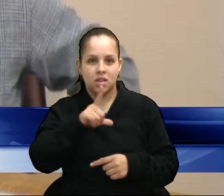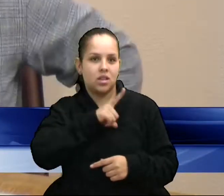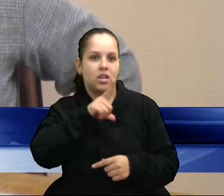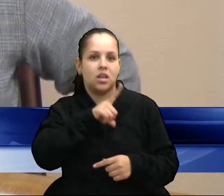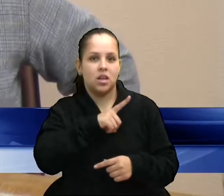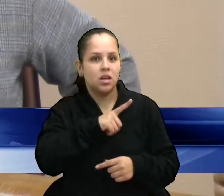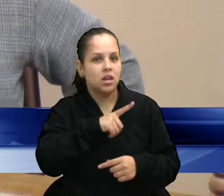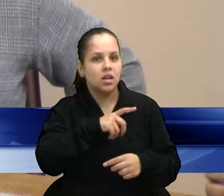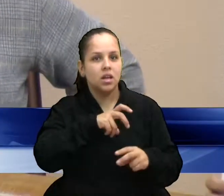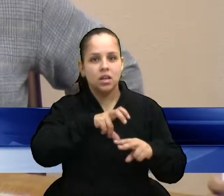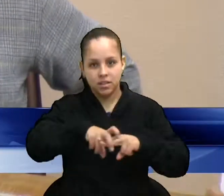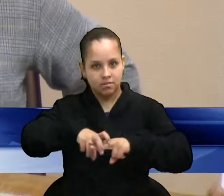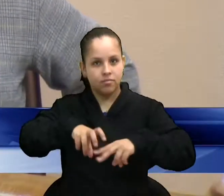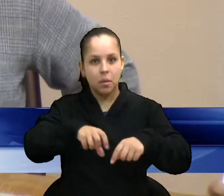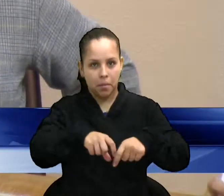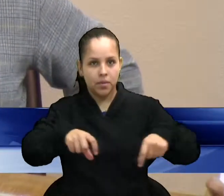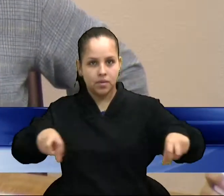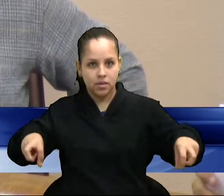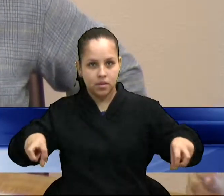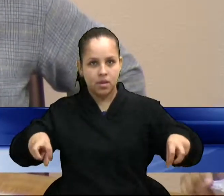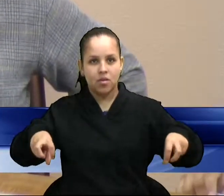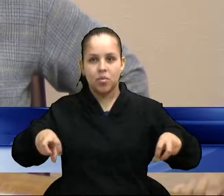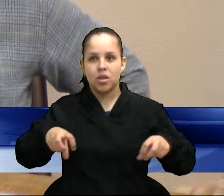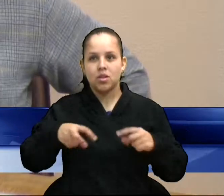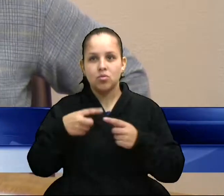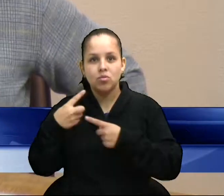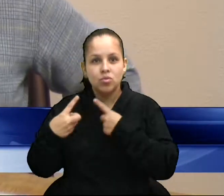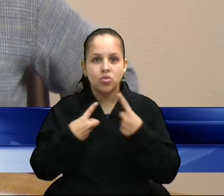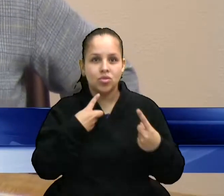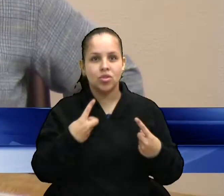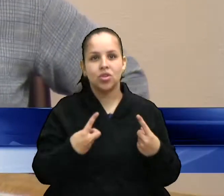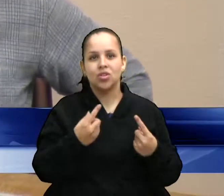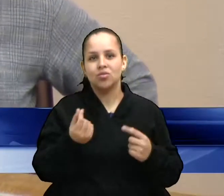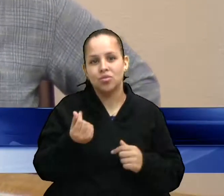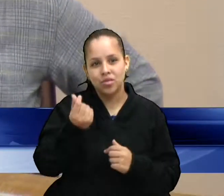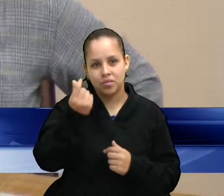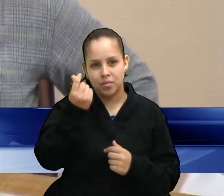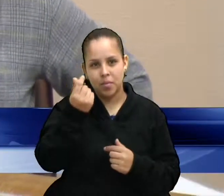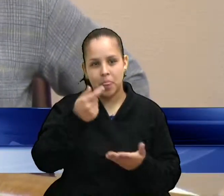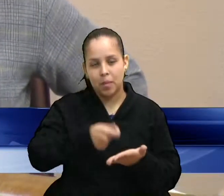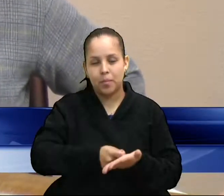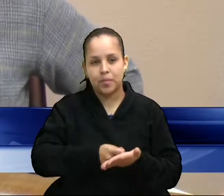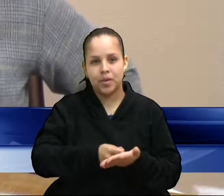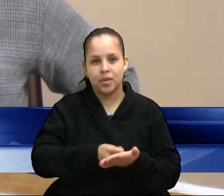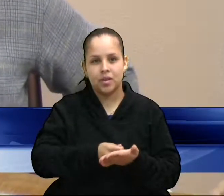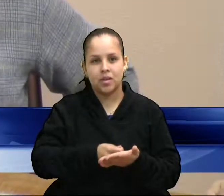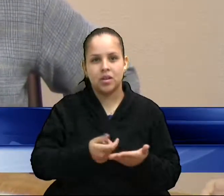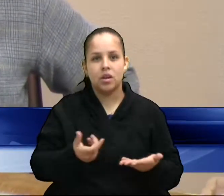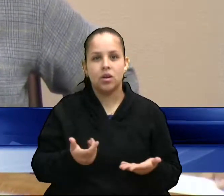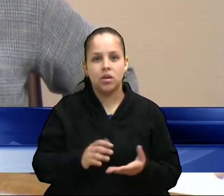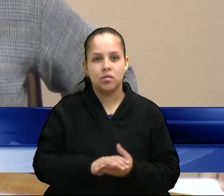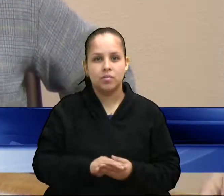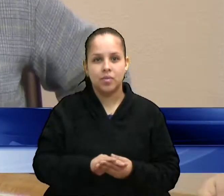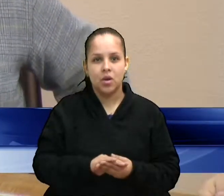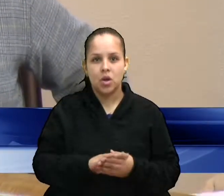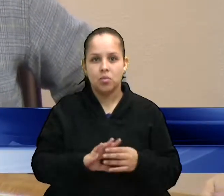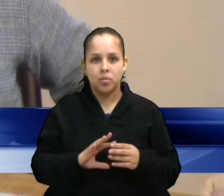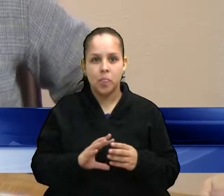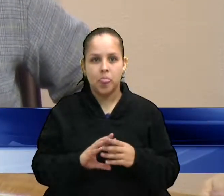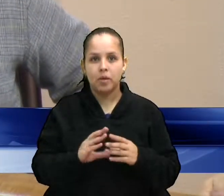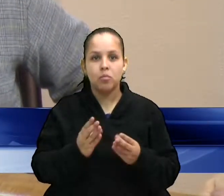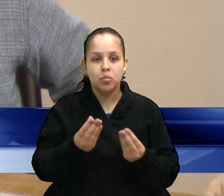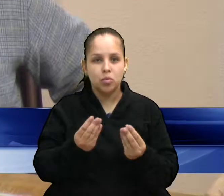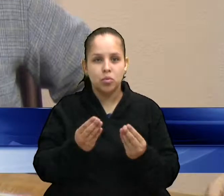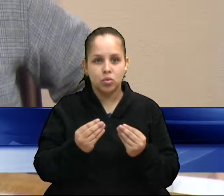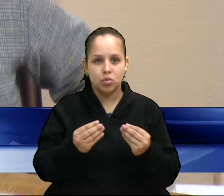discutir as questões de tarifa ou da própria mobilidade do município. Nós, sim, somos boa parte da mobilidade